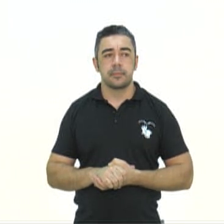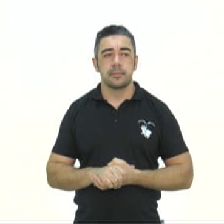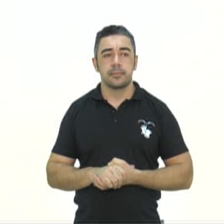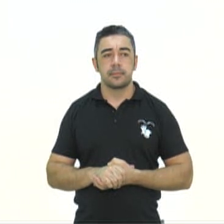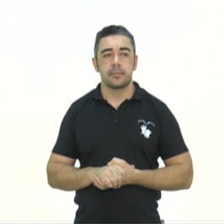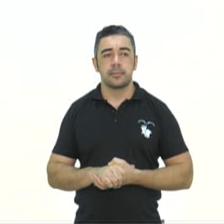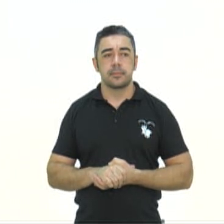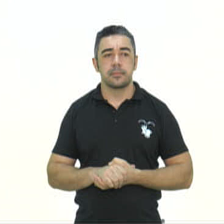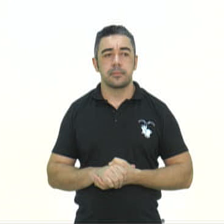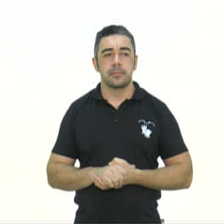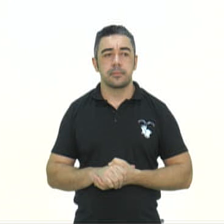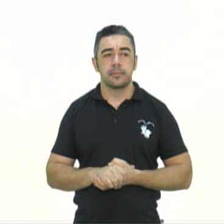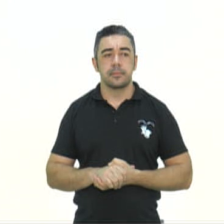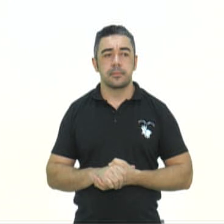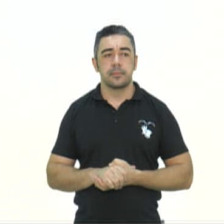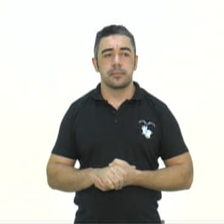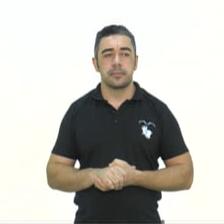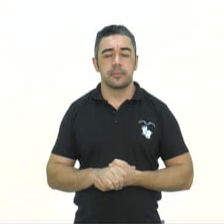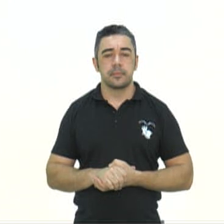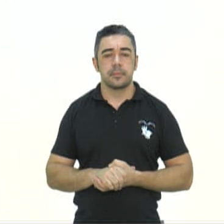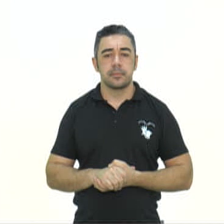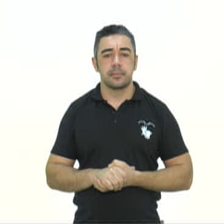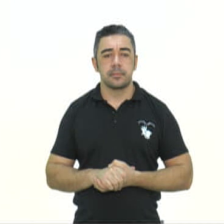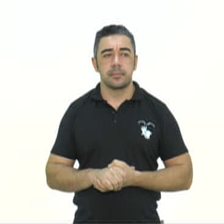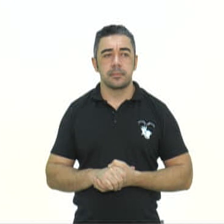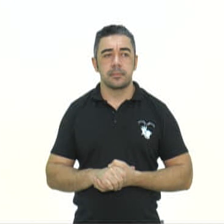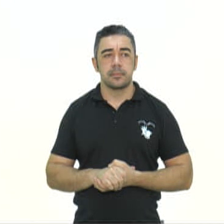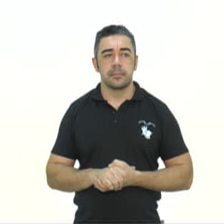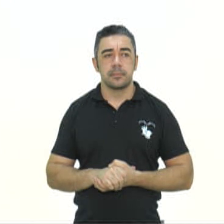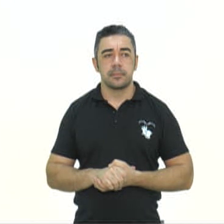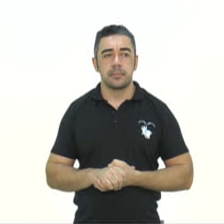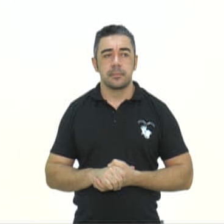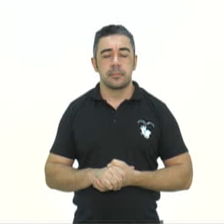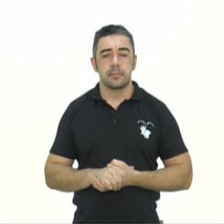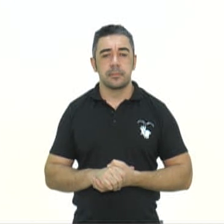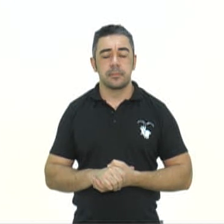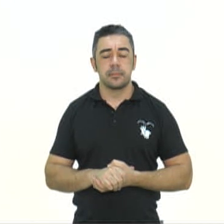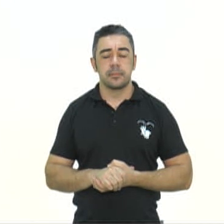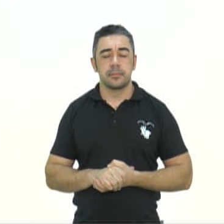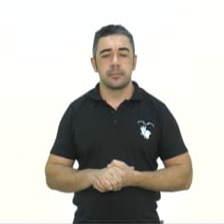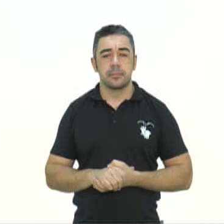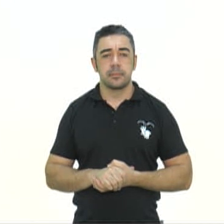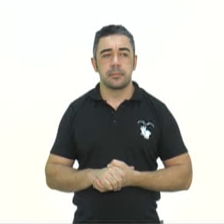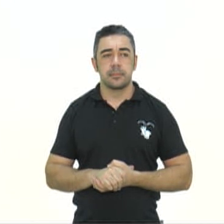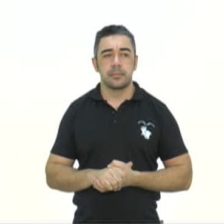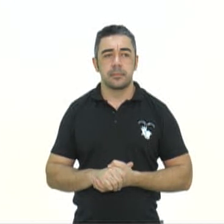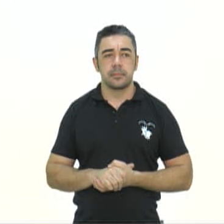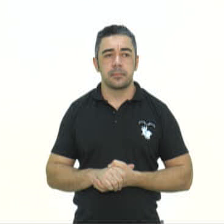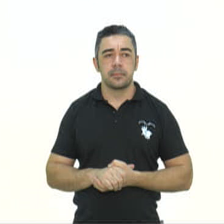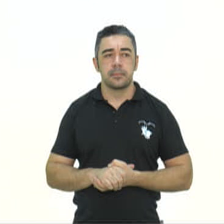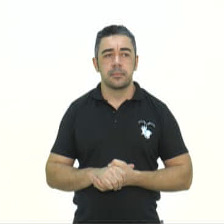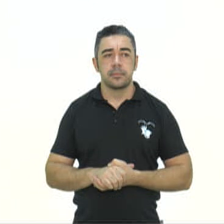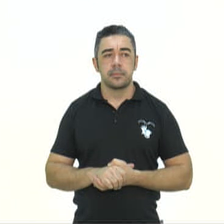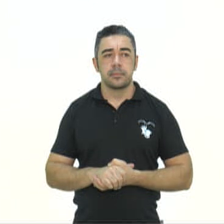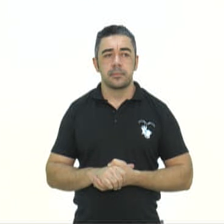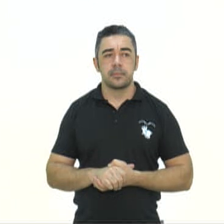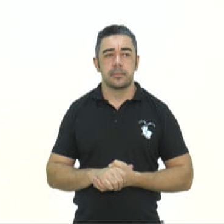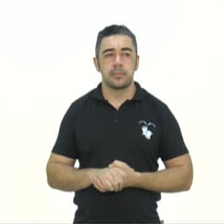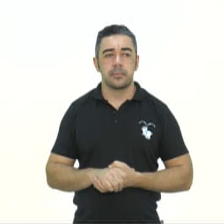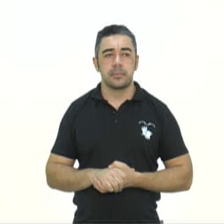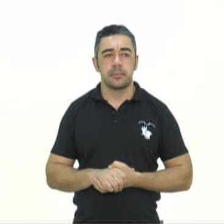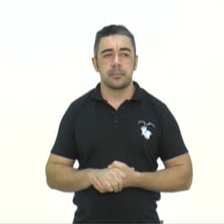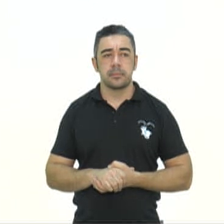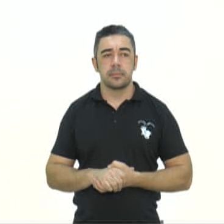los 87 años en la Ciudad de México. Es considerado por la crítica literaria mundial